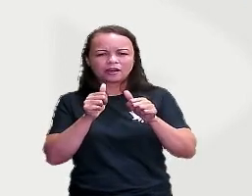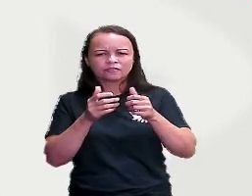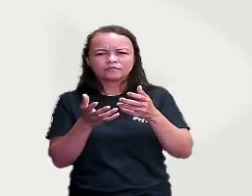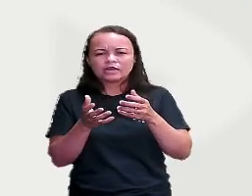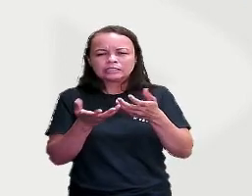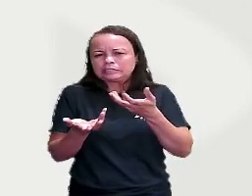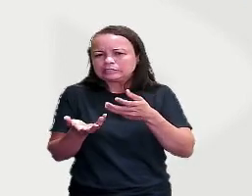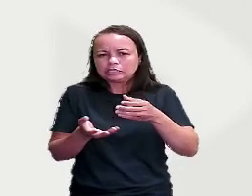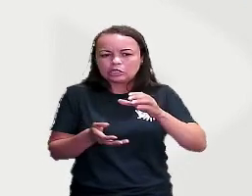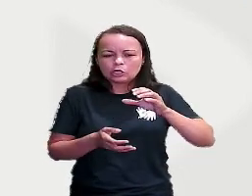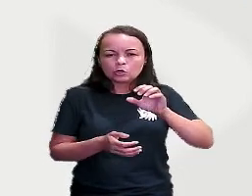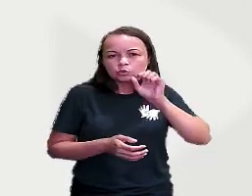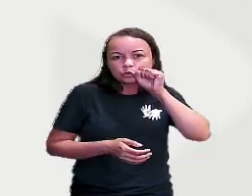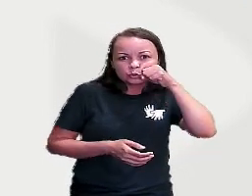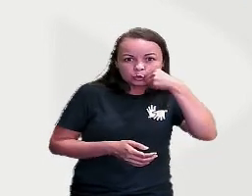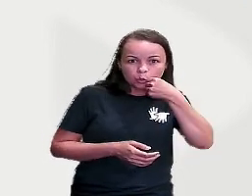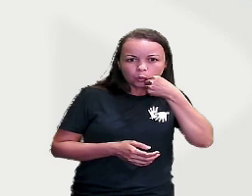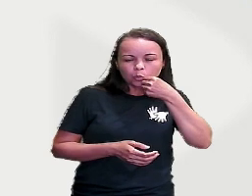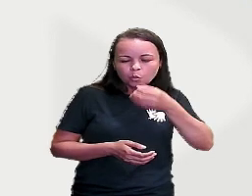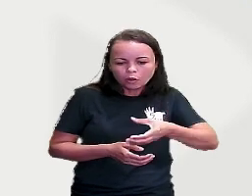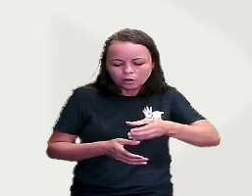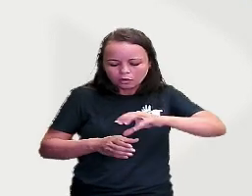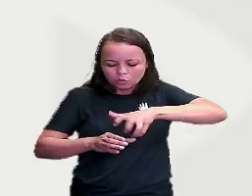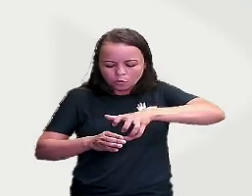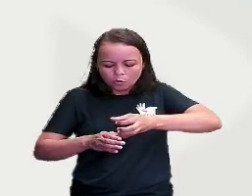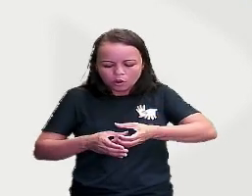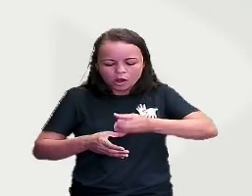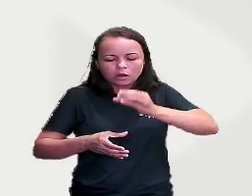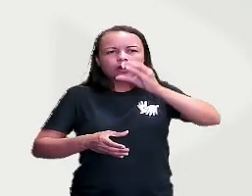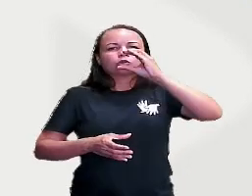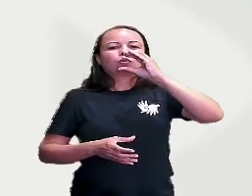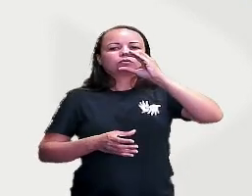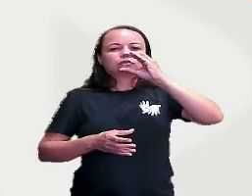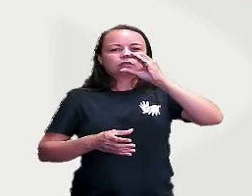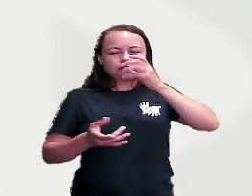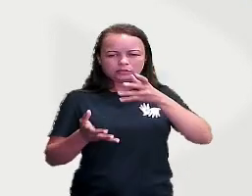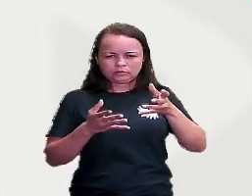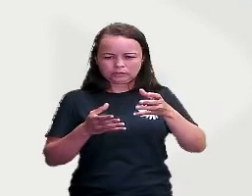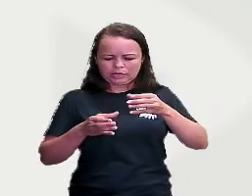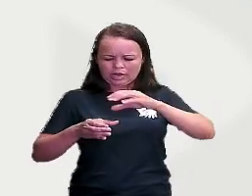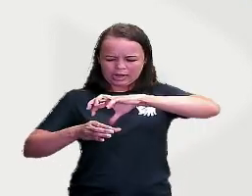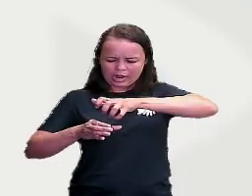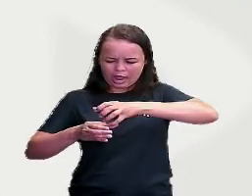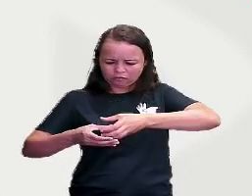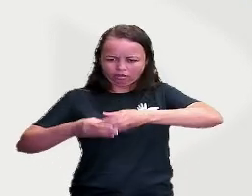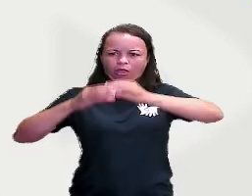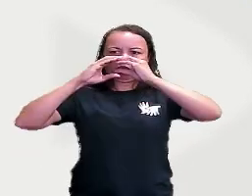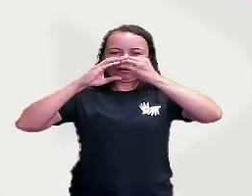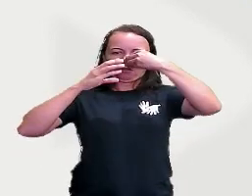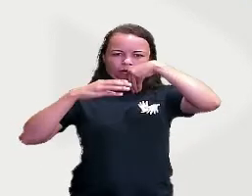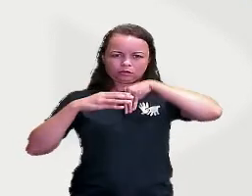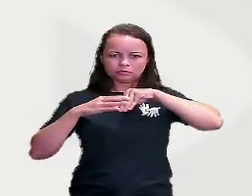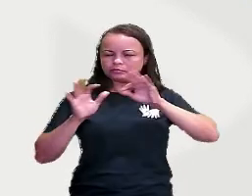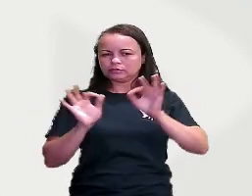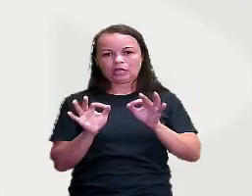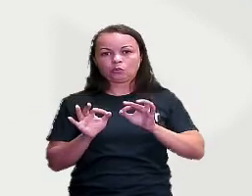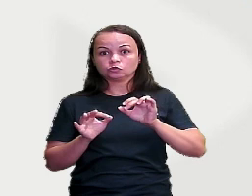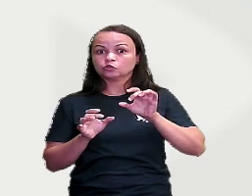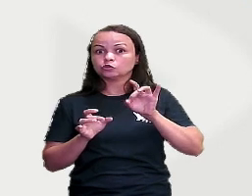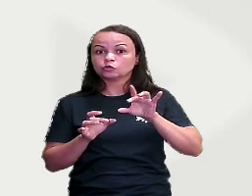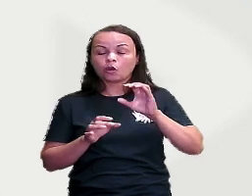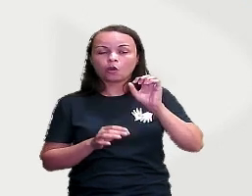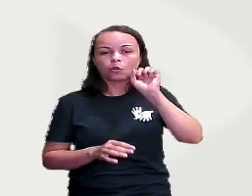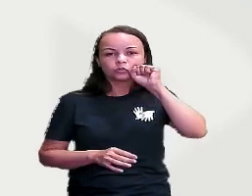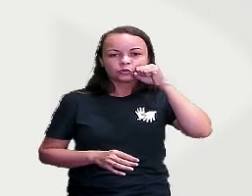mais. Não é que ele bebeu a garrafa, né? E sim que ele bebeu o conteúdo que estava na garrafa. No caso, bebeu todo o suco